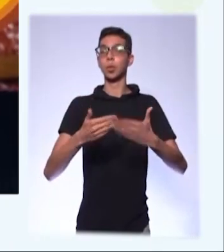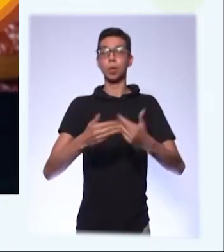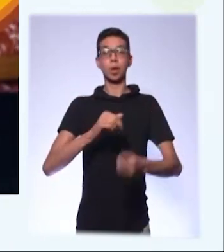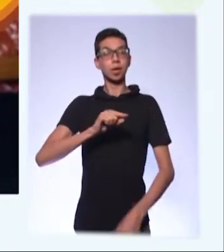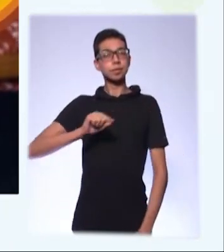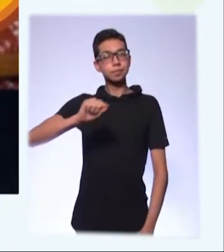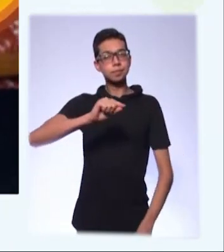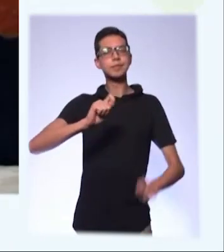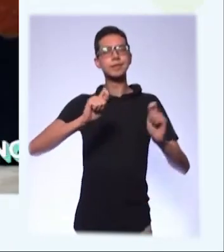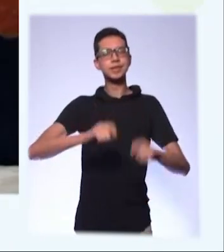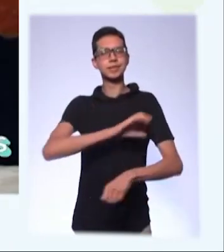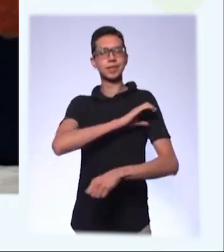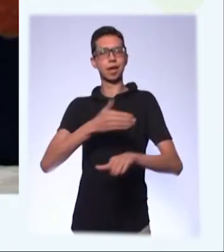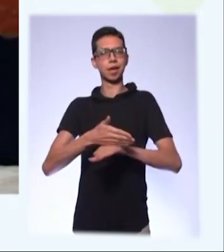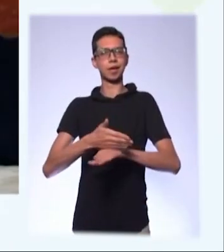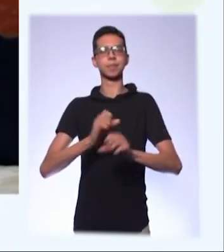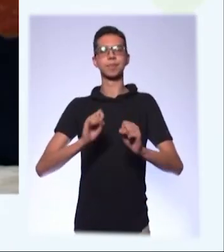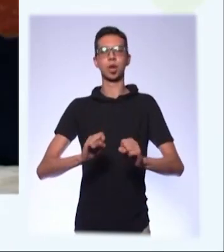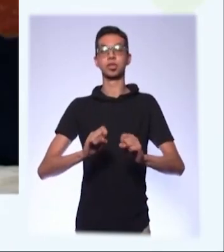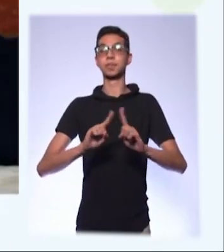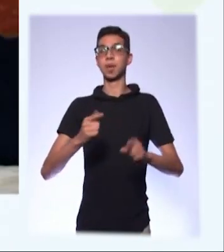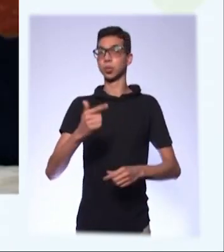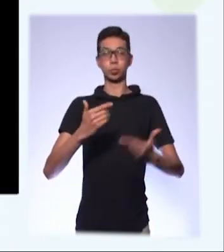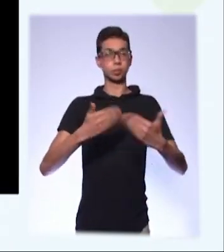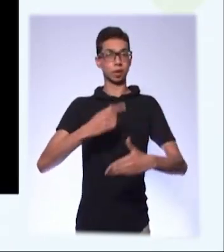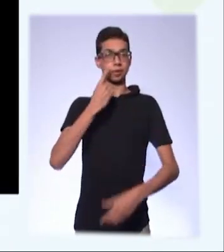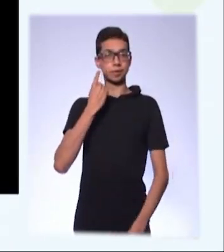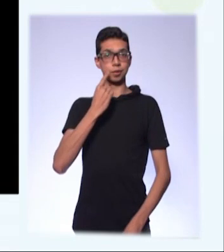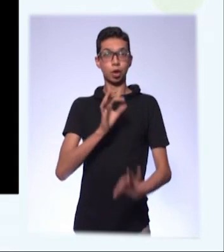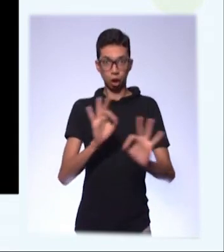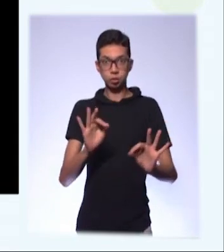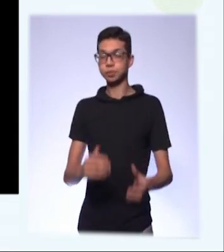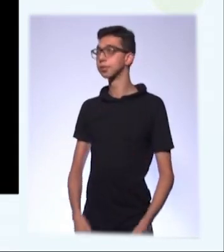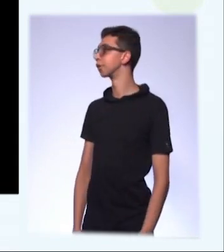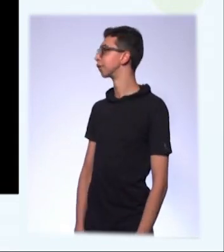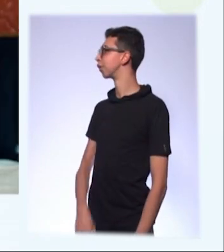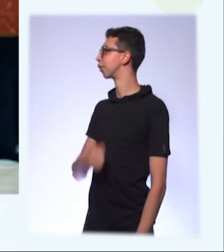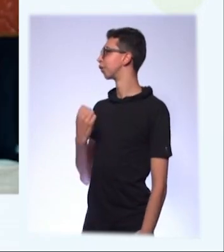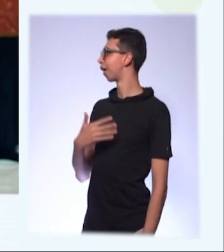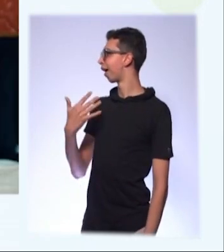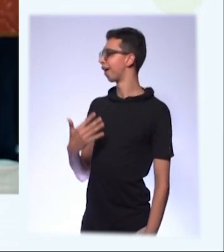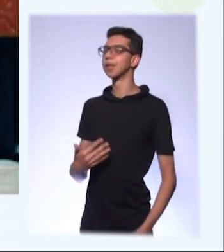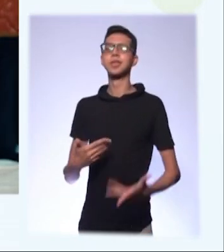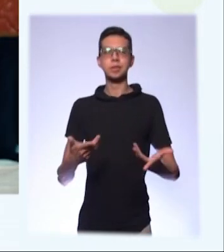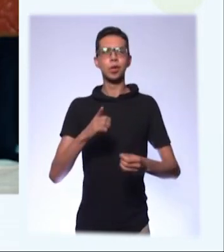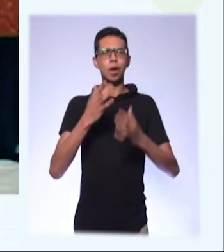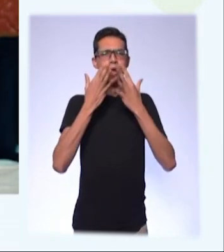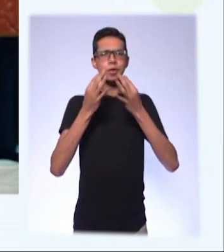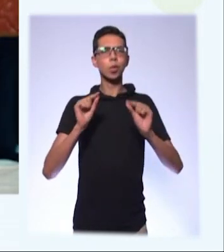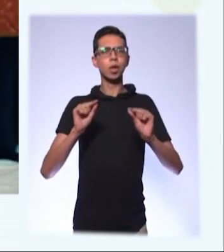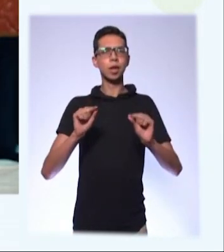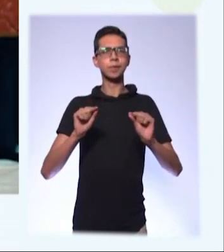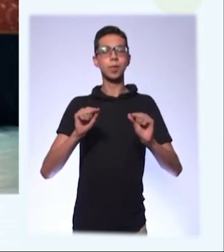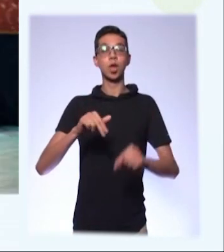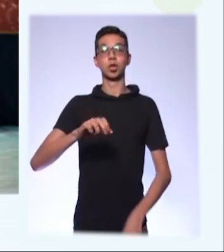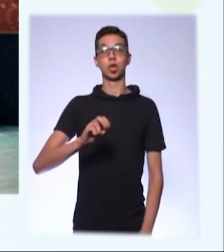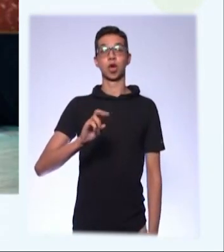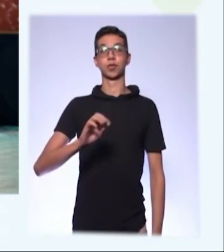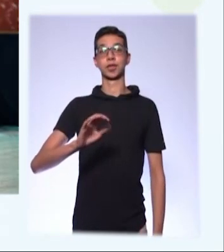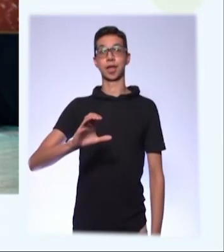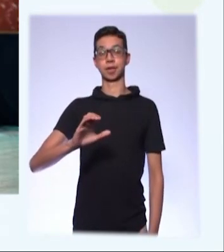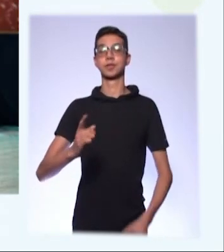médio pode participar, e sem vestibulinho, não é ótimo? Uau! Então se liga, o Novotec Expresso está de volta e